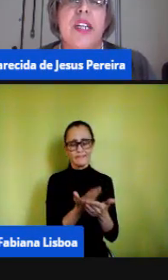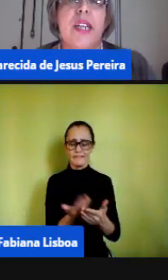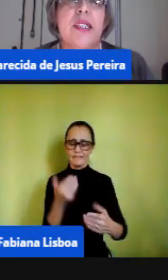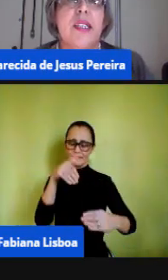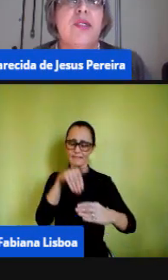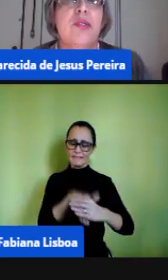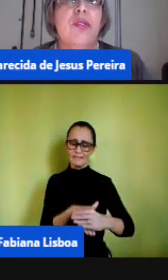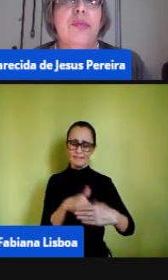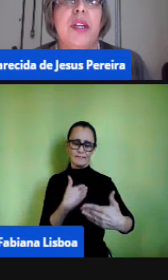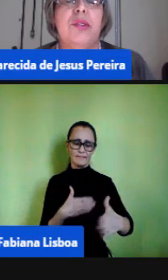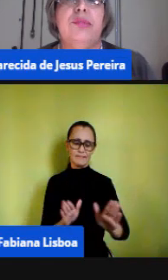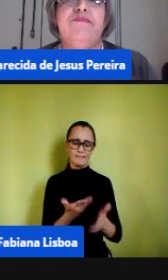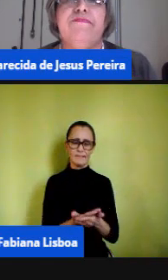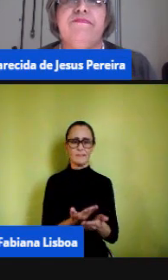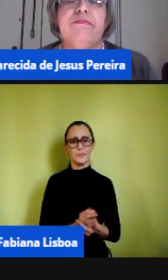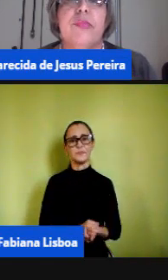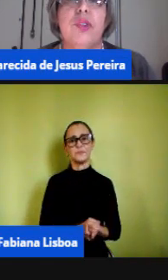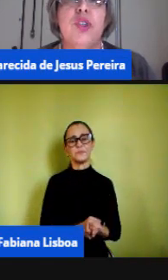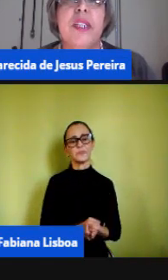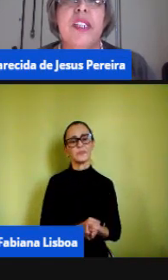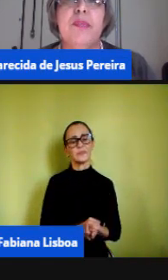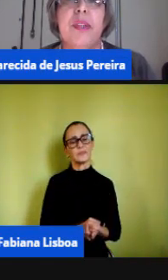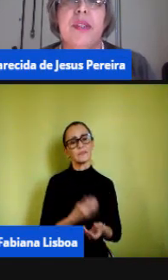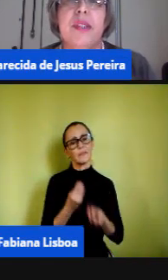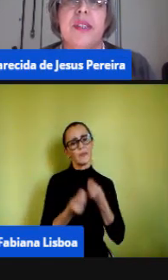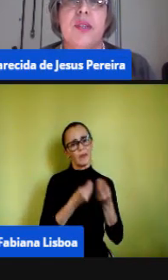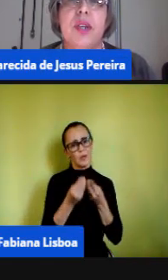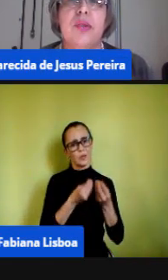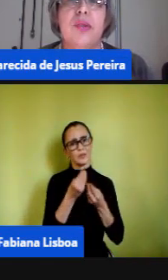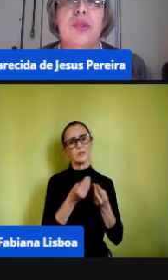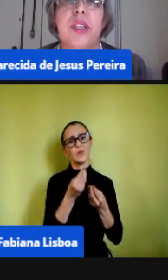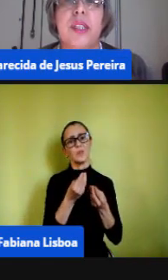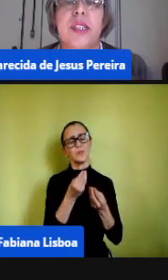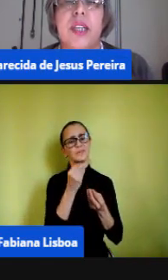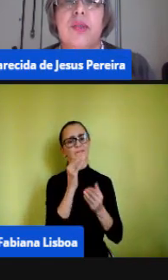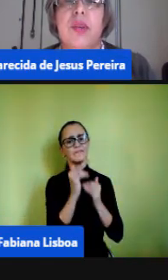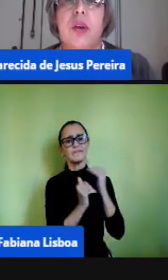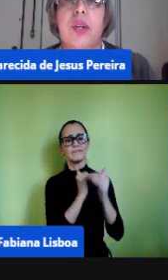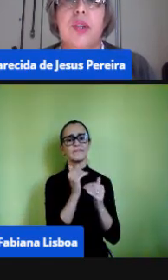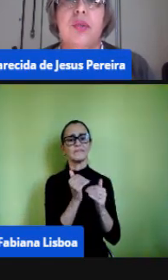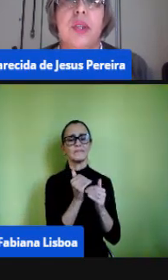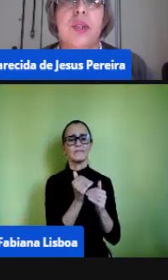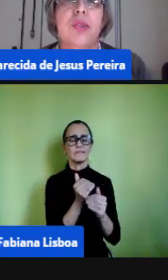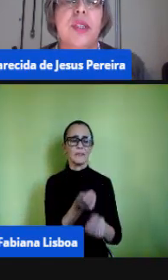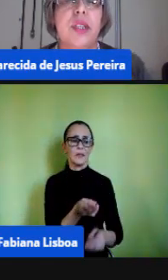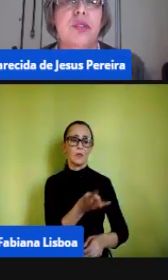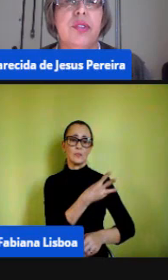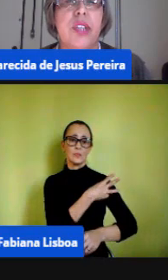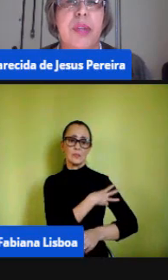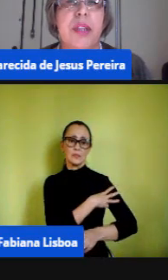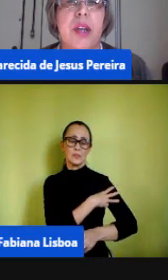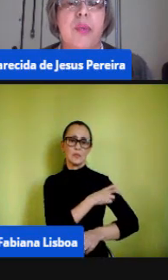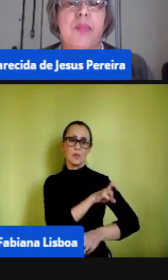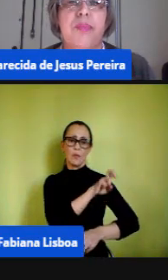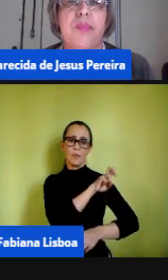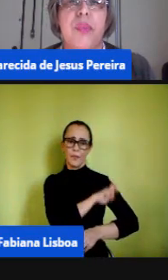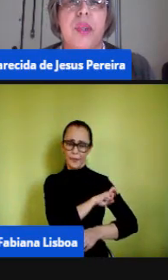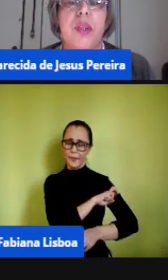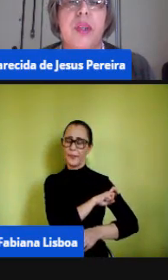Como será esse desenvolvimento? Os participantes são alunos do 3º ao 5º ano do ensino